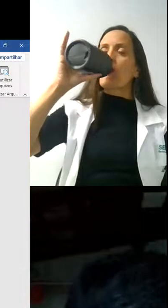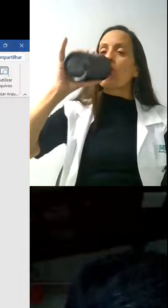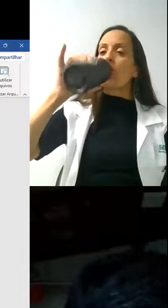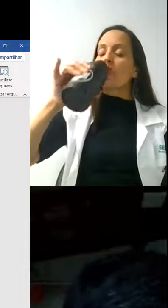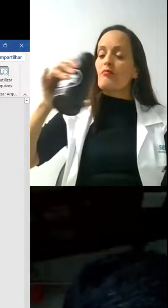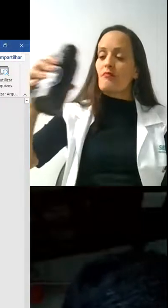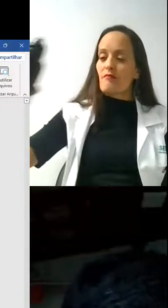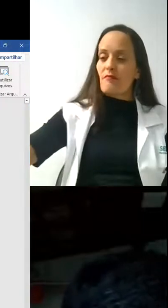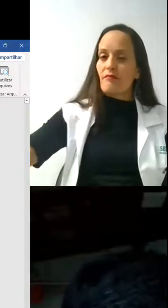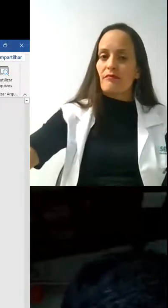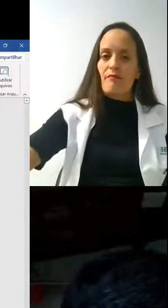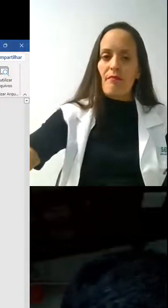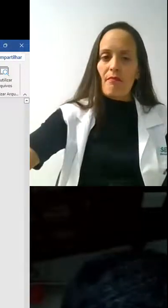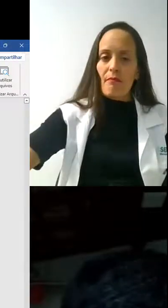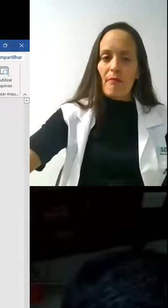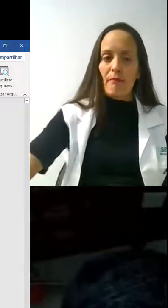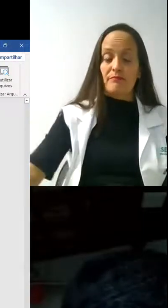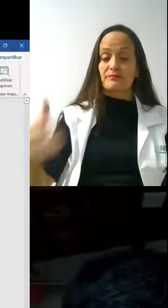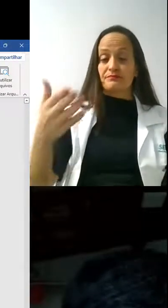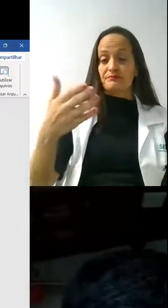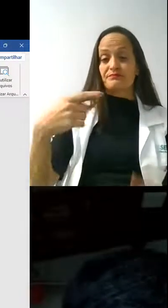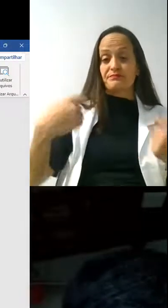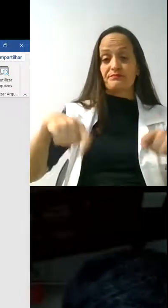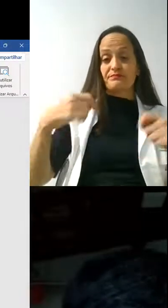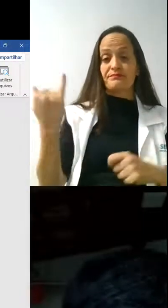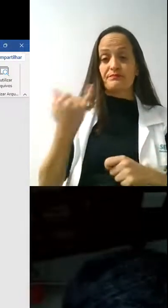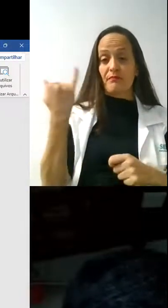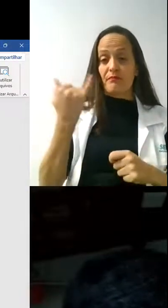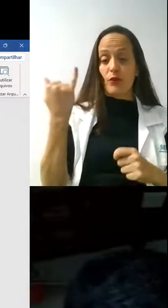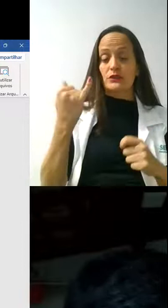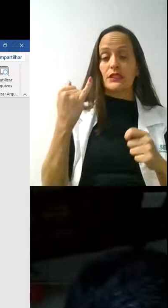transformador novo, que no caso aqui é quem? O